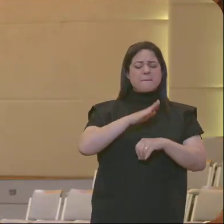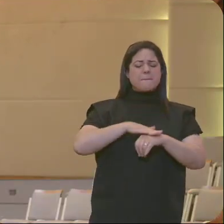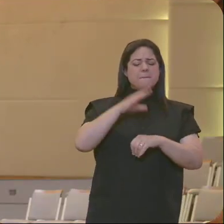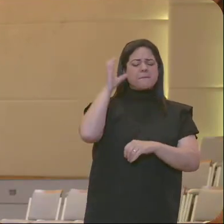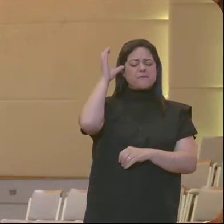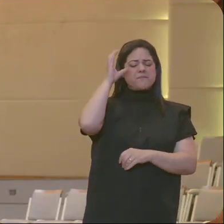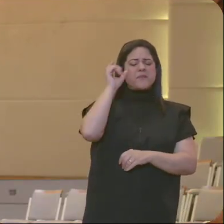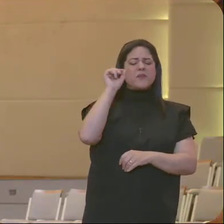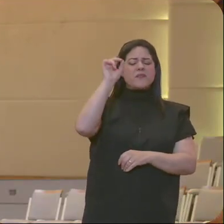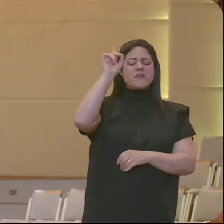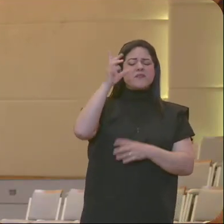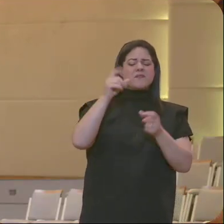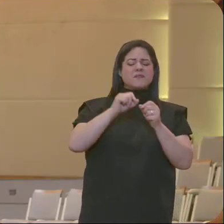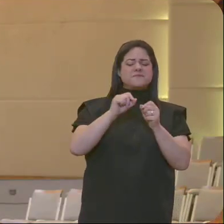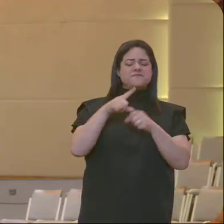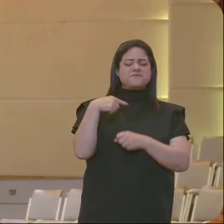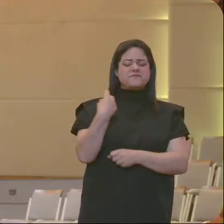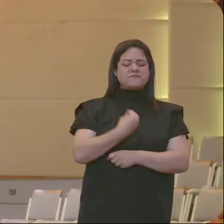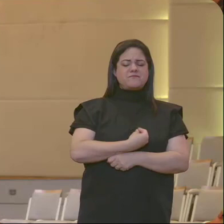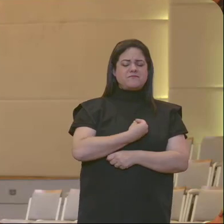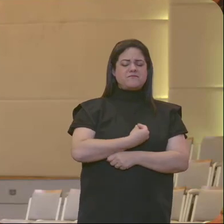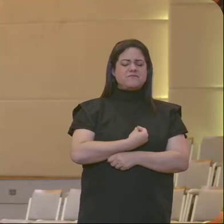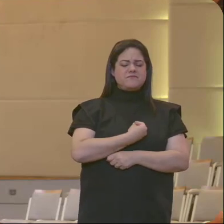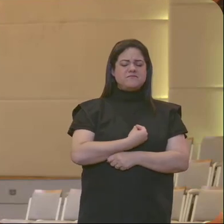que o Senhor quer fazer nos nossos corações.